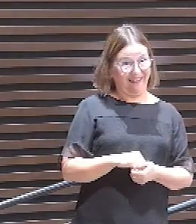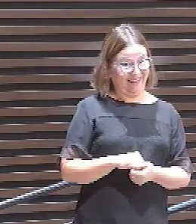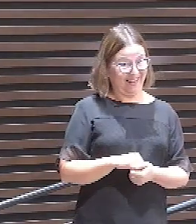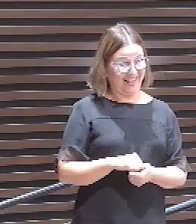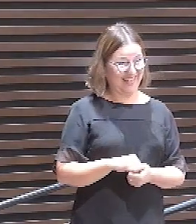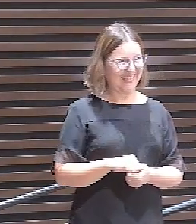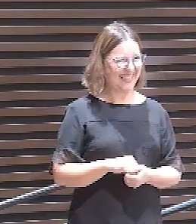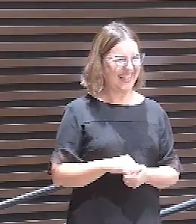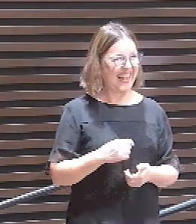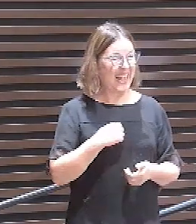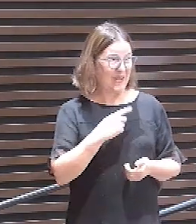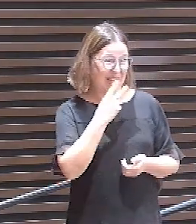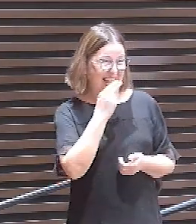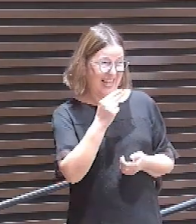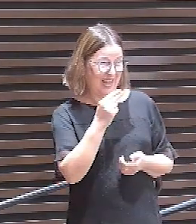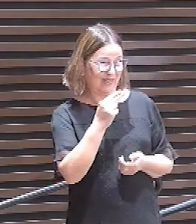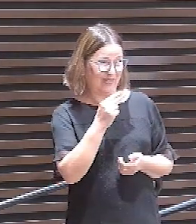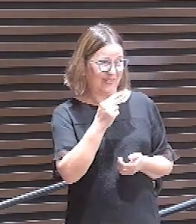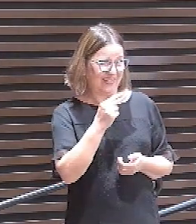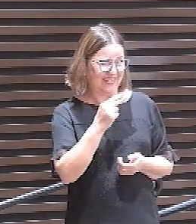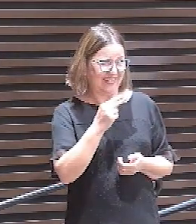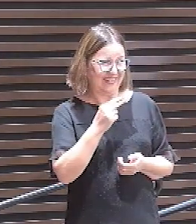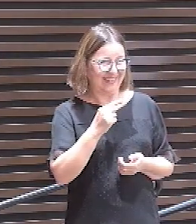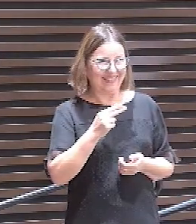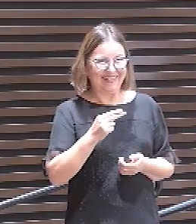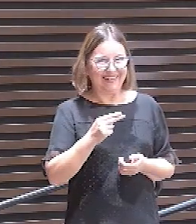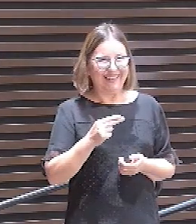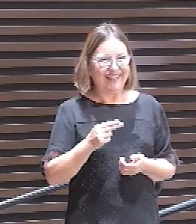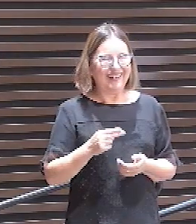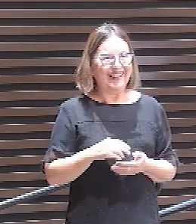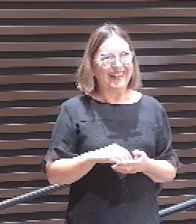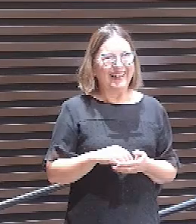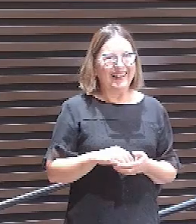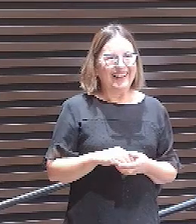eu acho que eu me arrebentava.